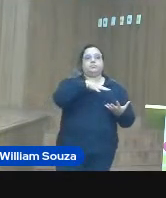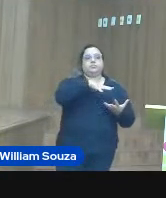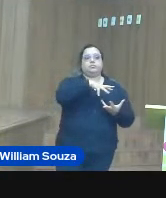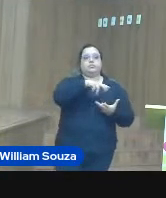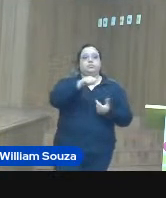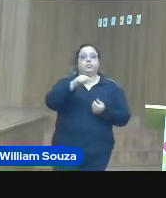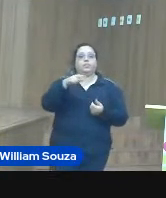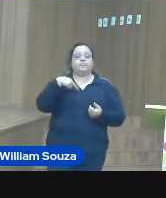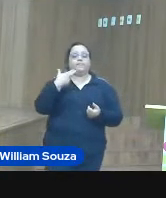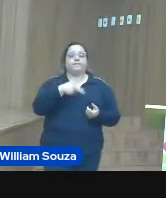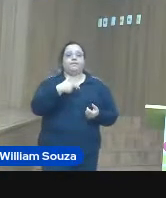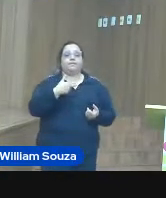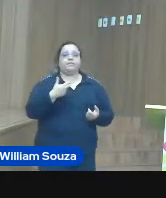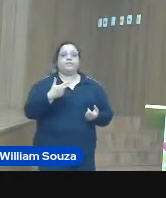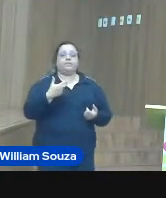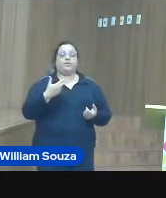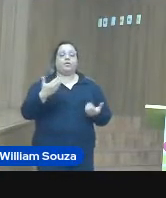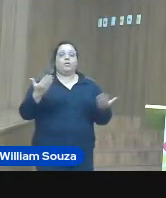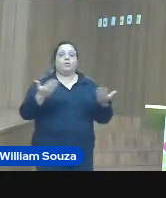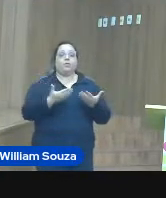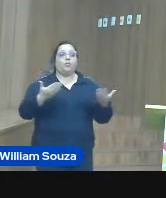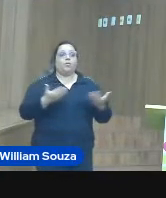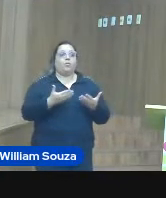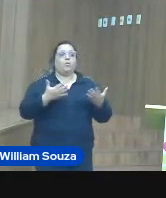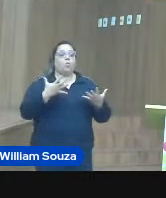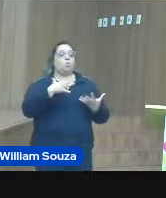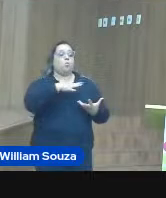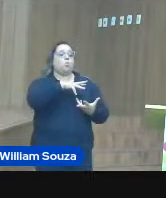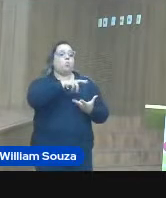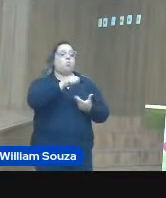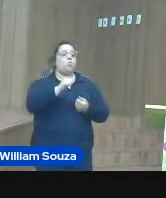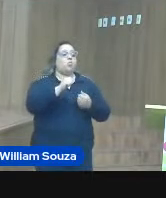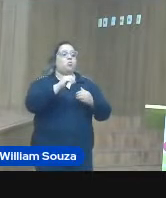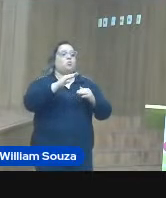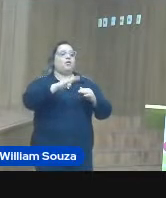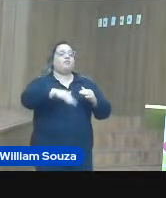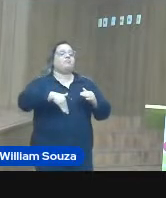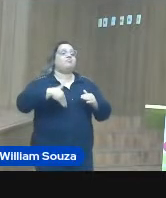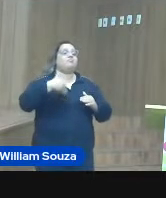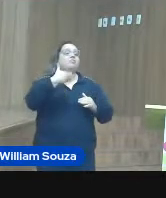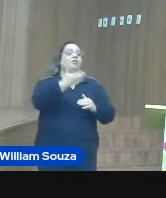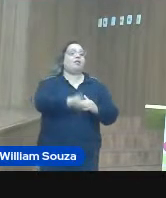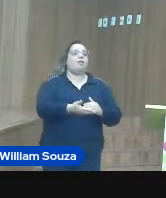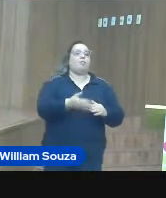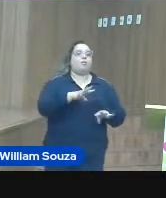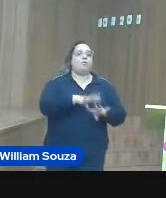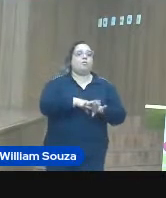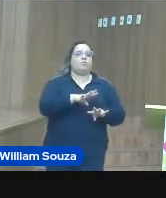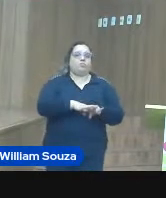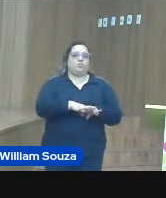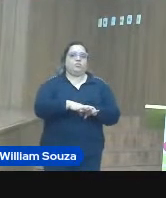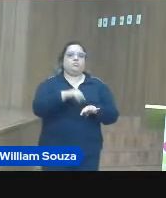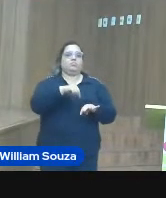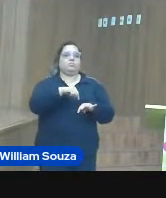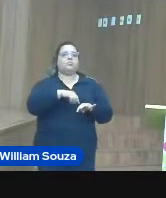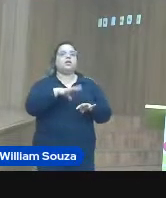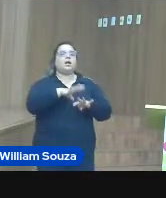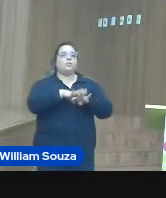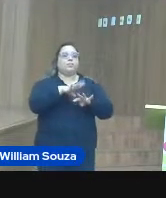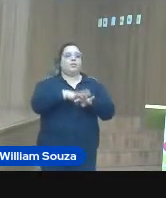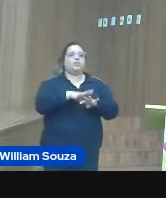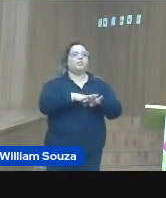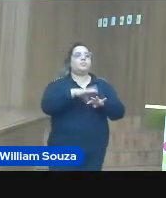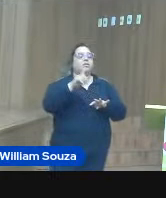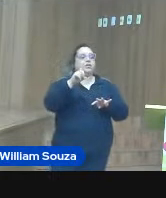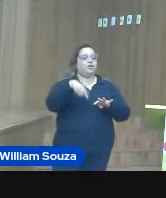aplicação do conhecimento matemático. O mundo vem depois da matemática. Então, a matemática, ela é aplicada no mundo.